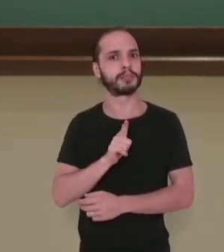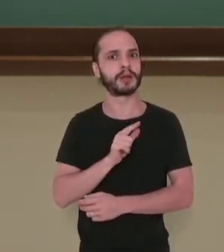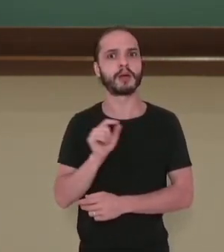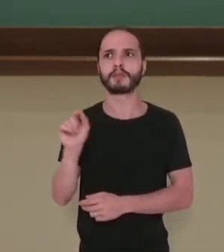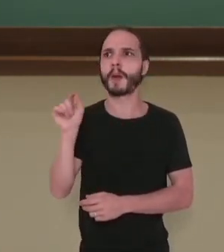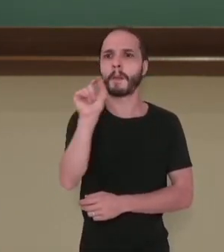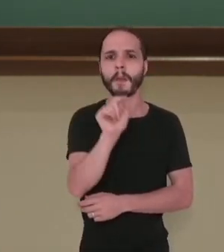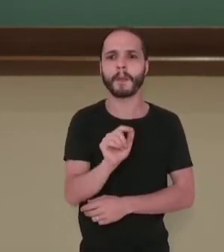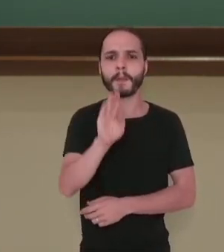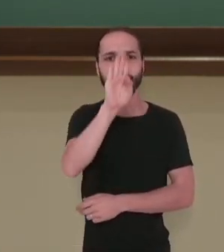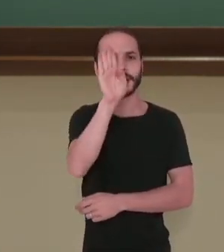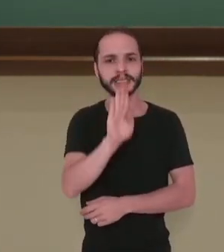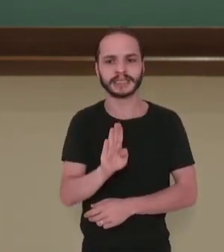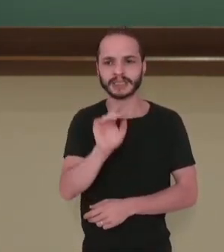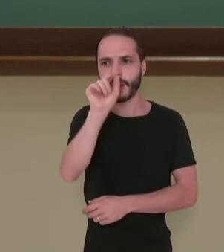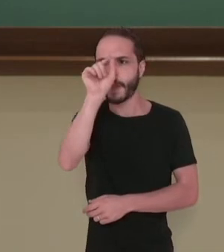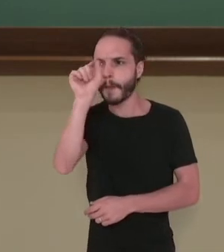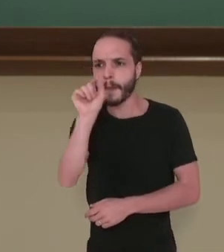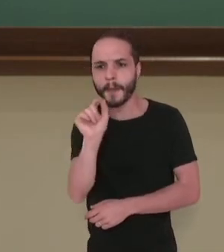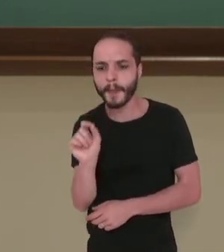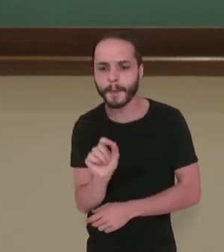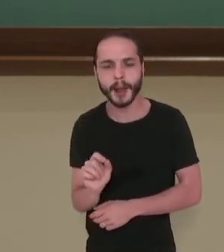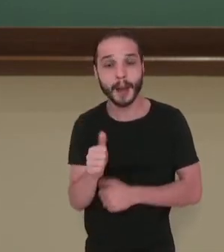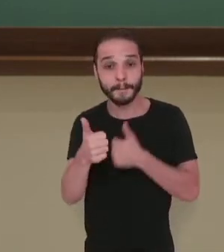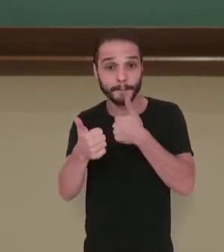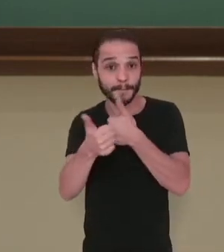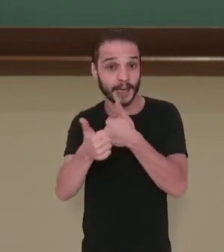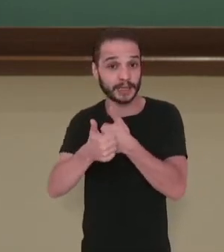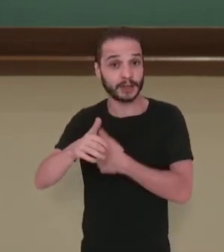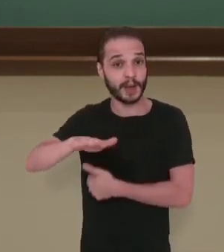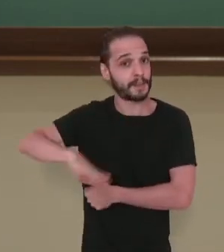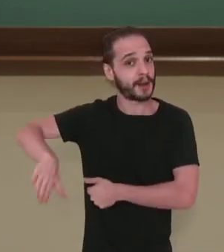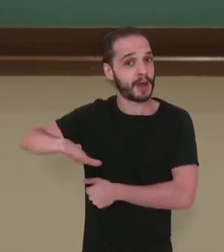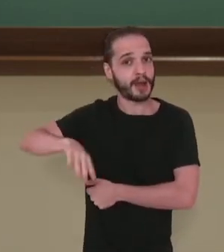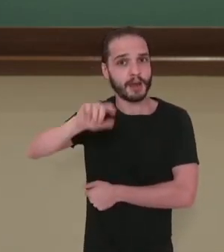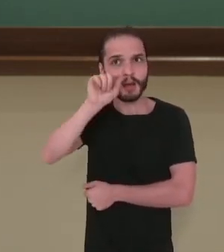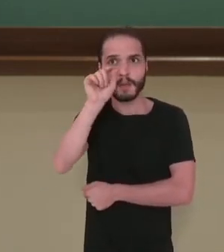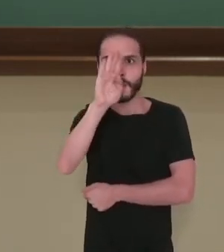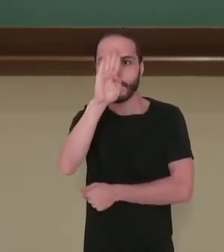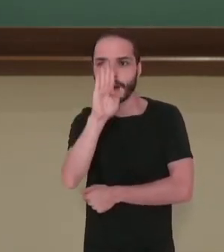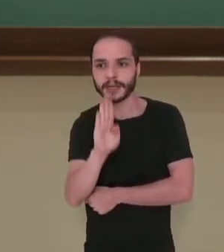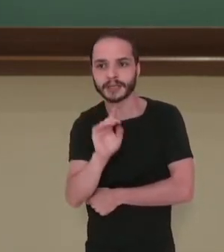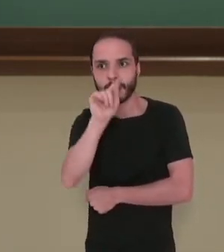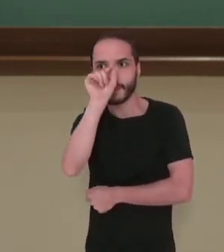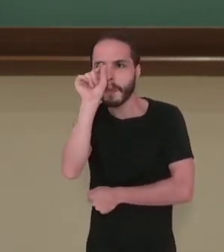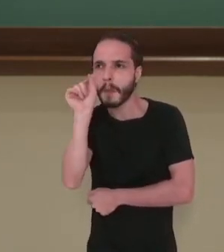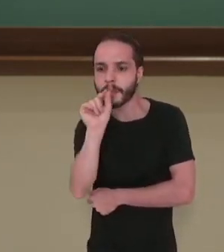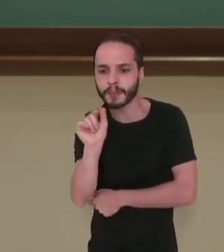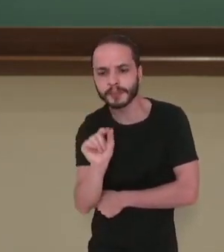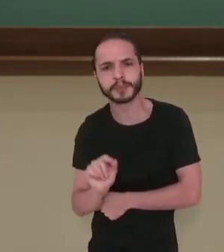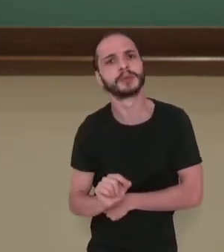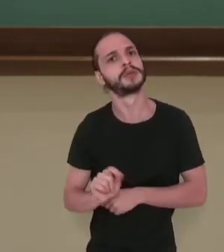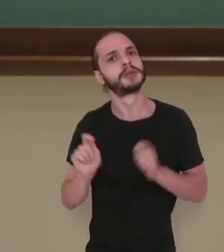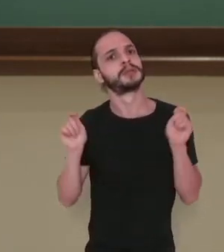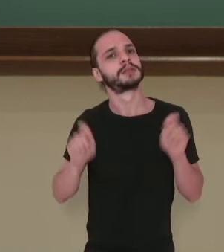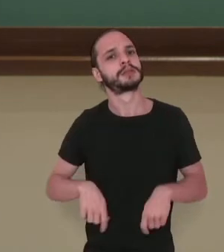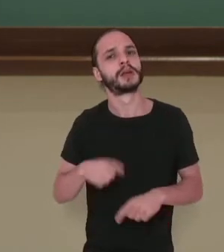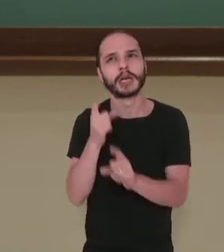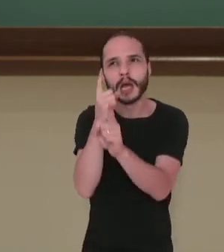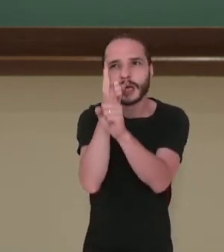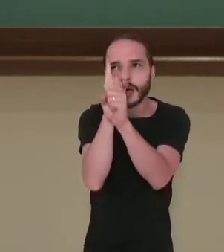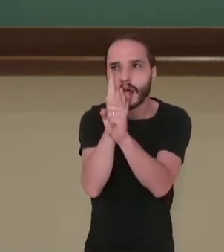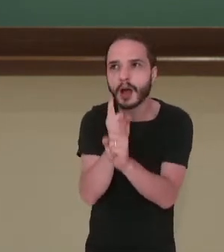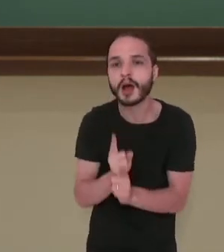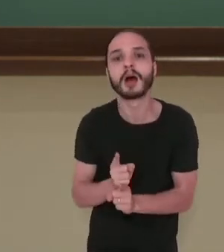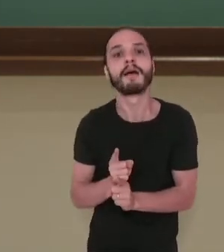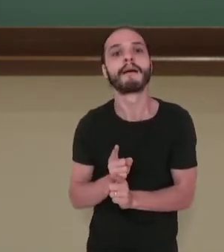Brasil, próximo do litoral, é possível encontrar os sambaquis, ou seja, dá a noção então para os